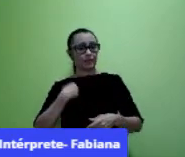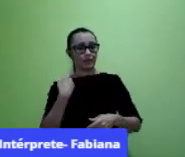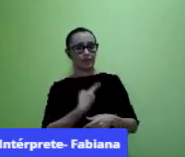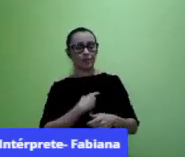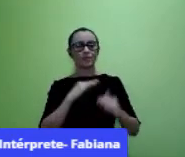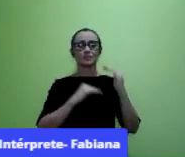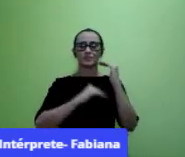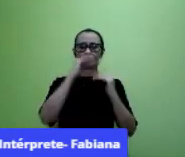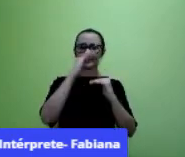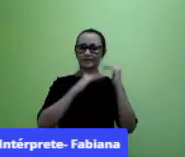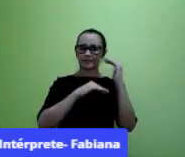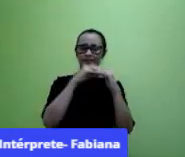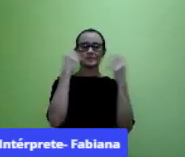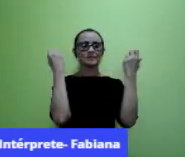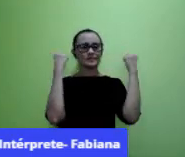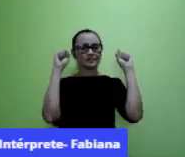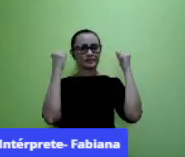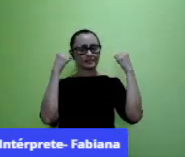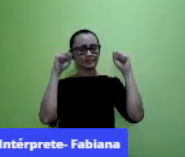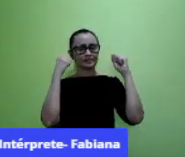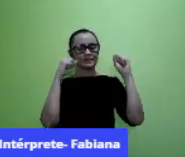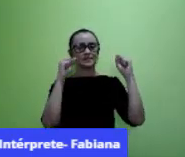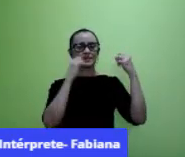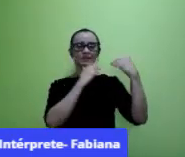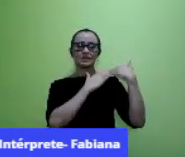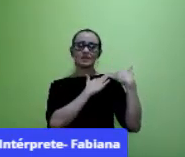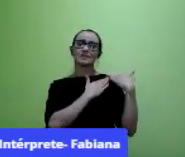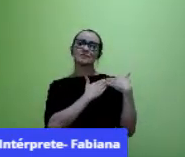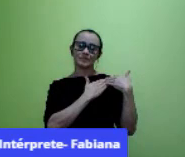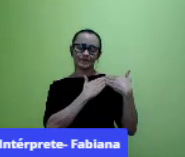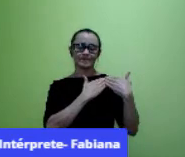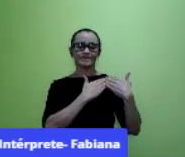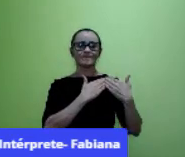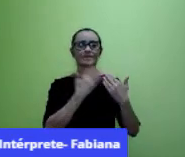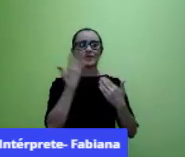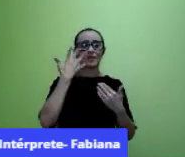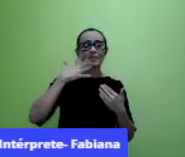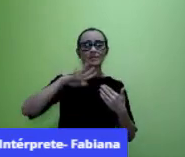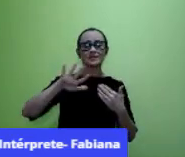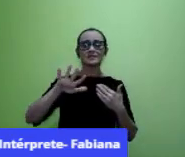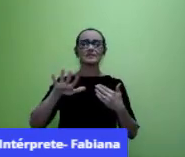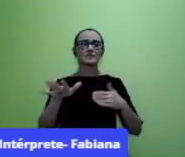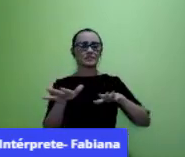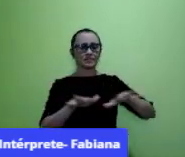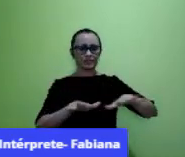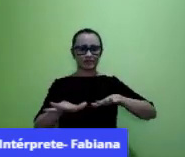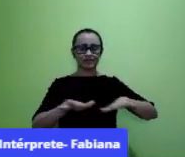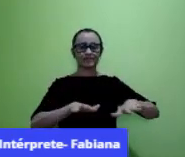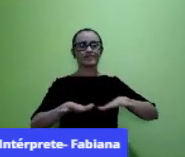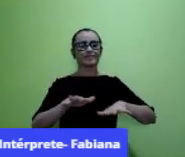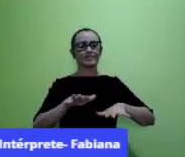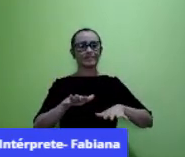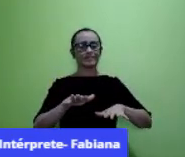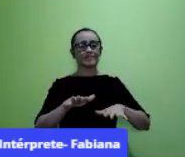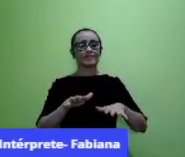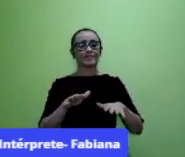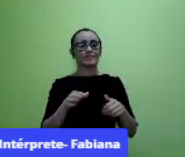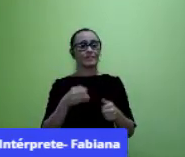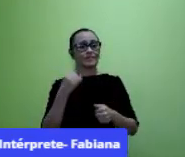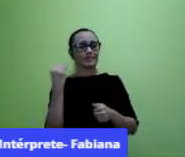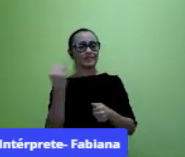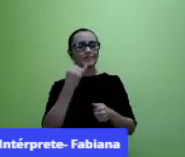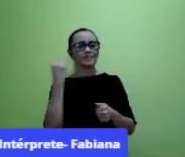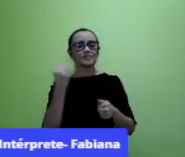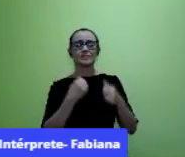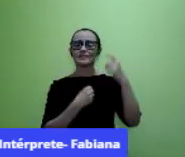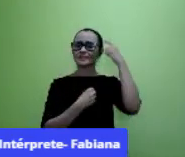somos responsáveis em fazer com que essa criança se movimente. Então, nós devemos, nesse momento, pensar